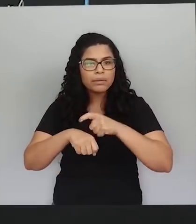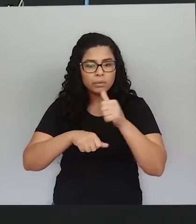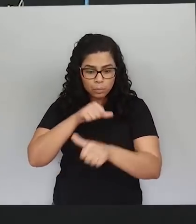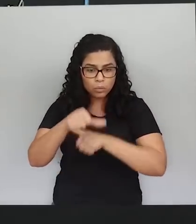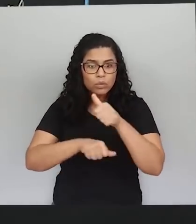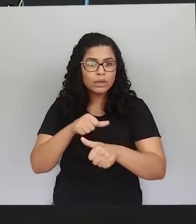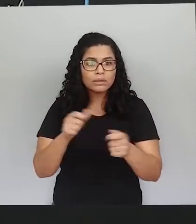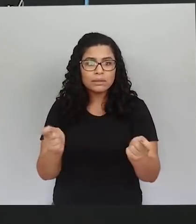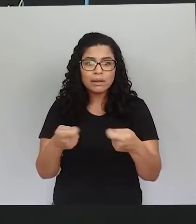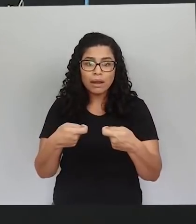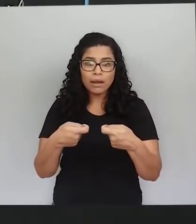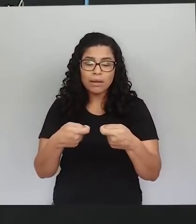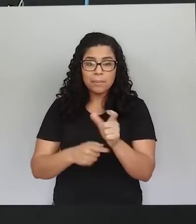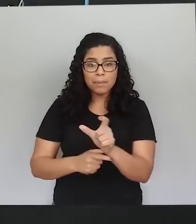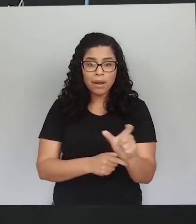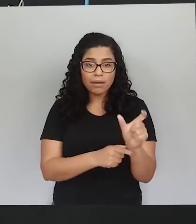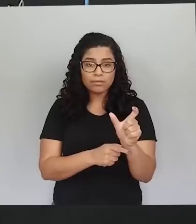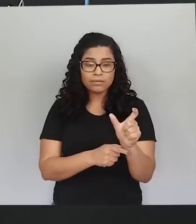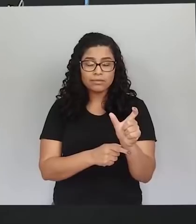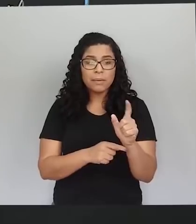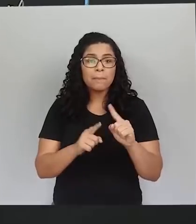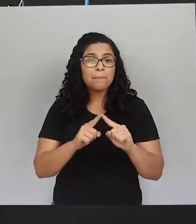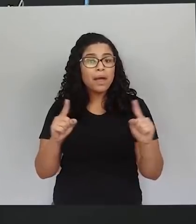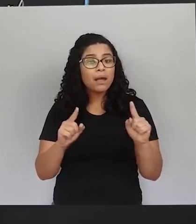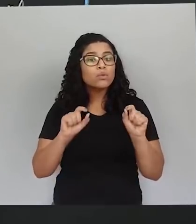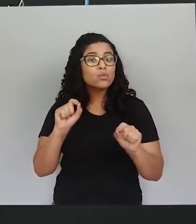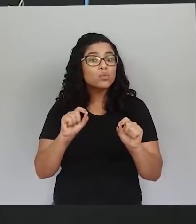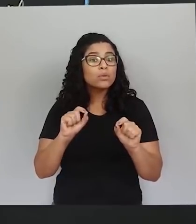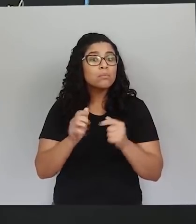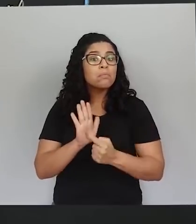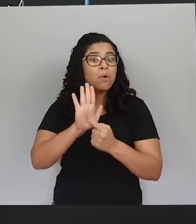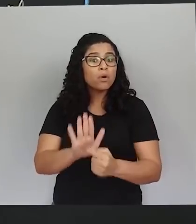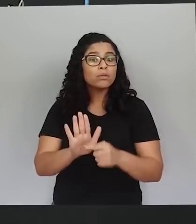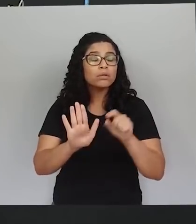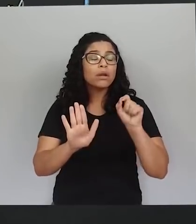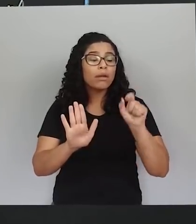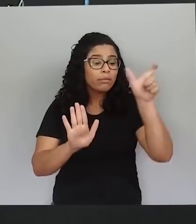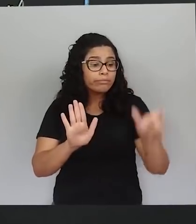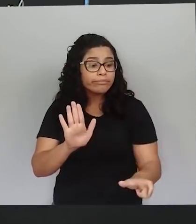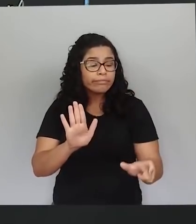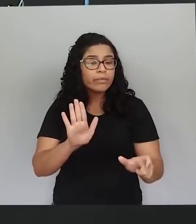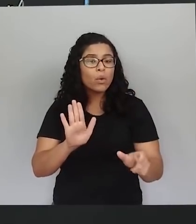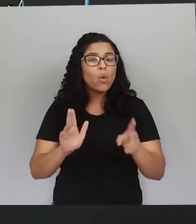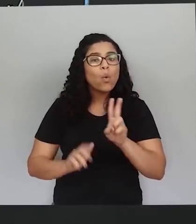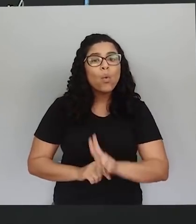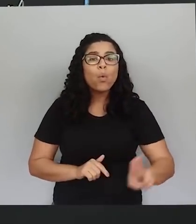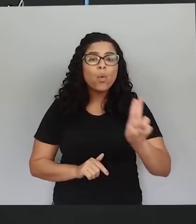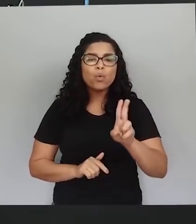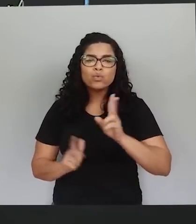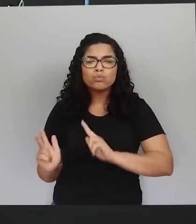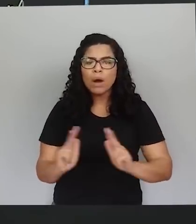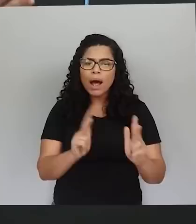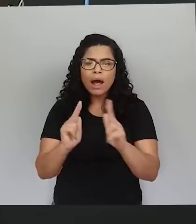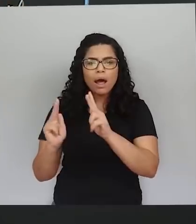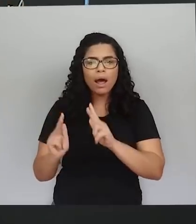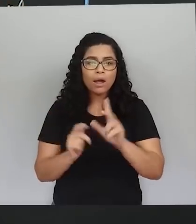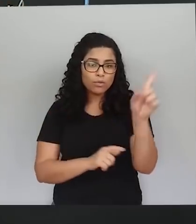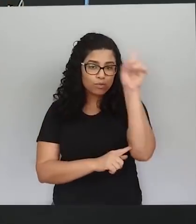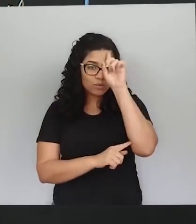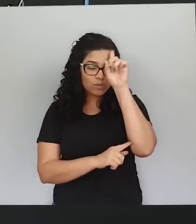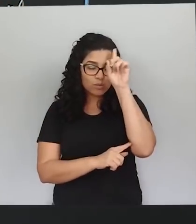trabalho individual com deficiente visual. Em 2014, aí eu fui trabalhar,